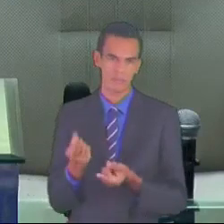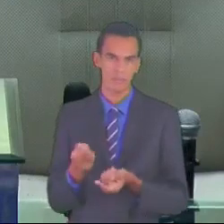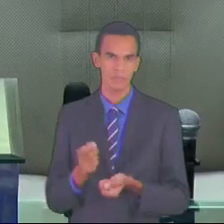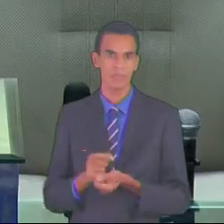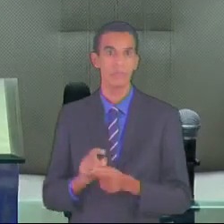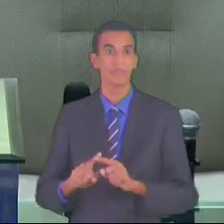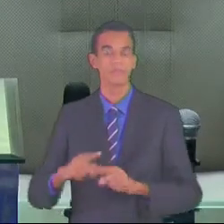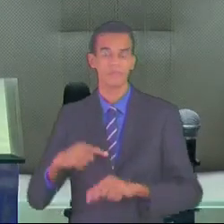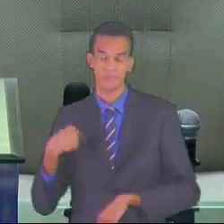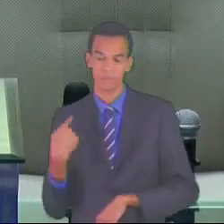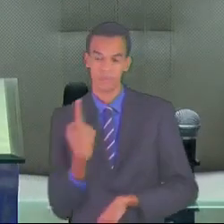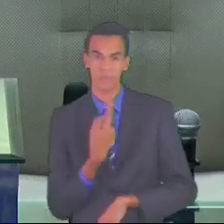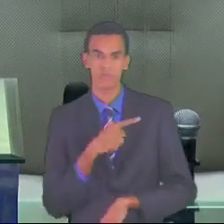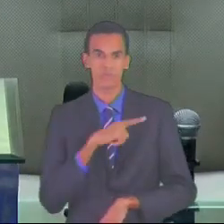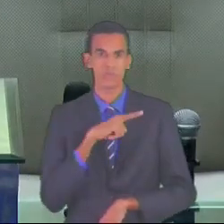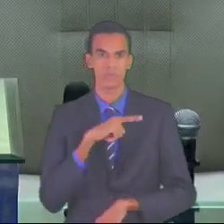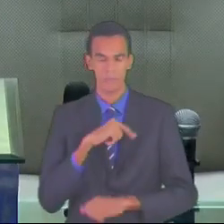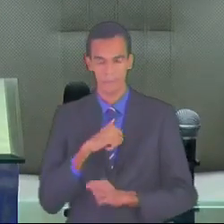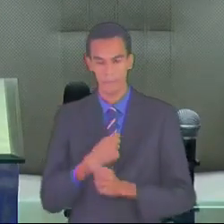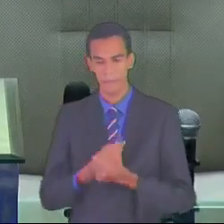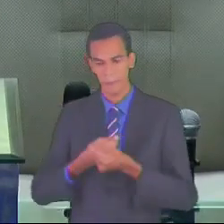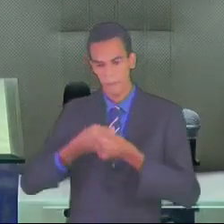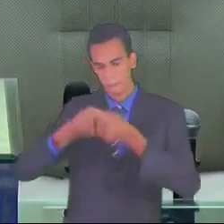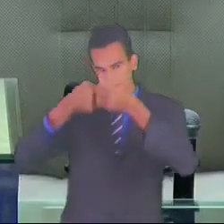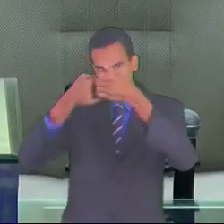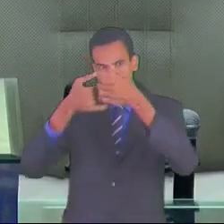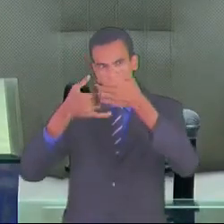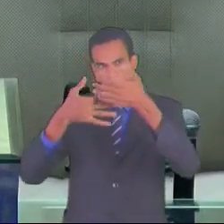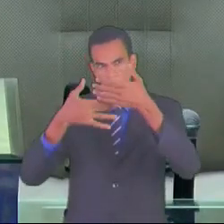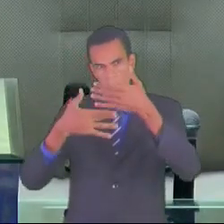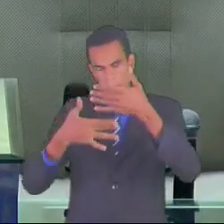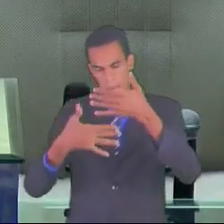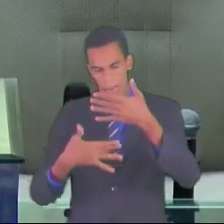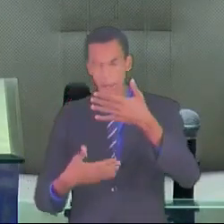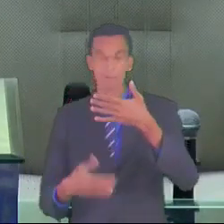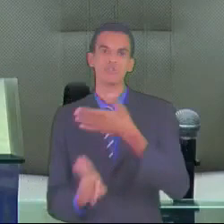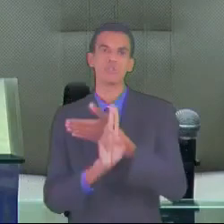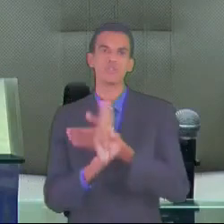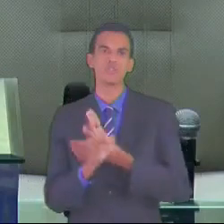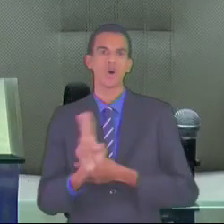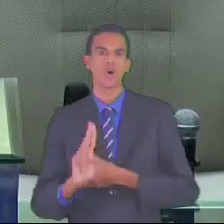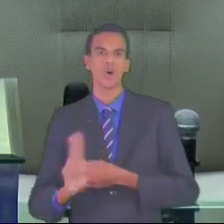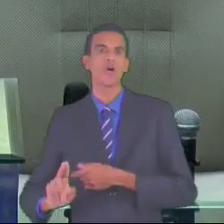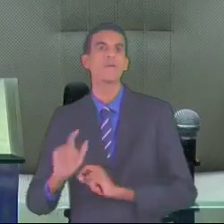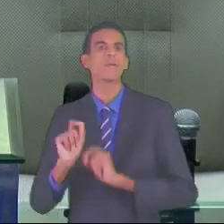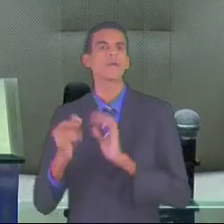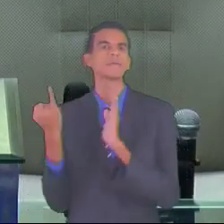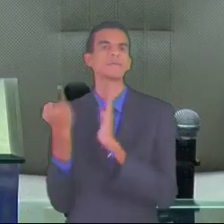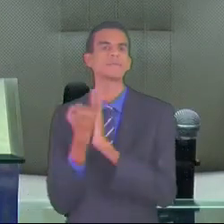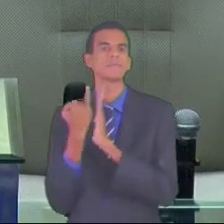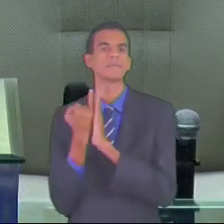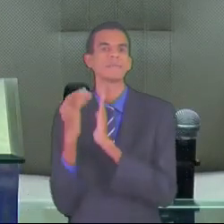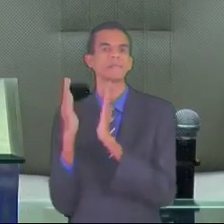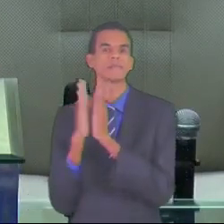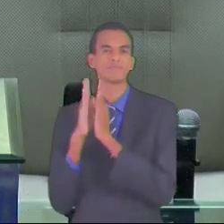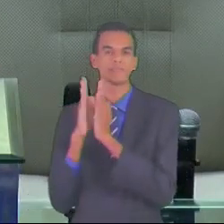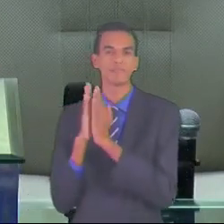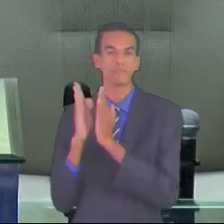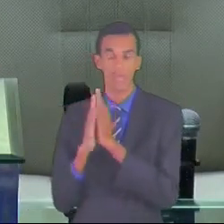Nós tivemos uma longa lista de nomes para nós intercedermos em oração, muito